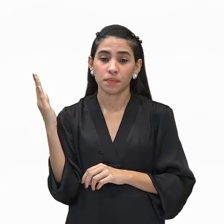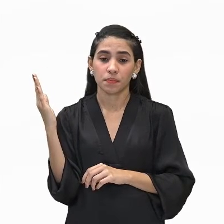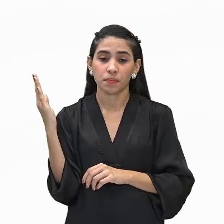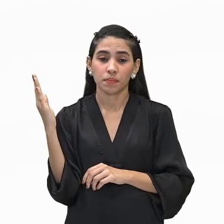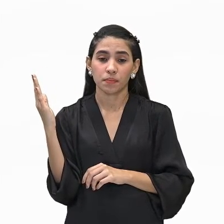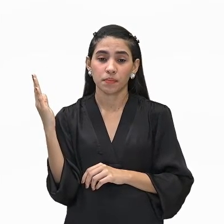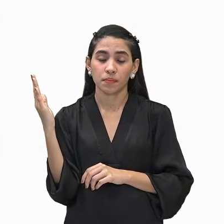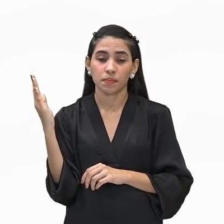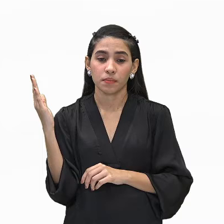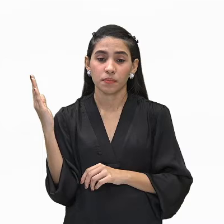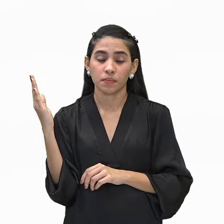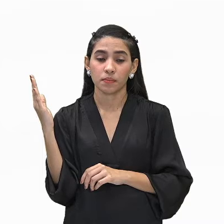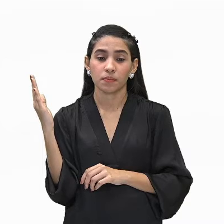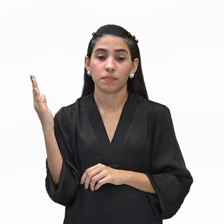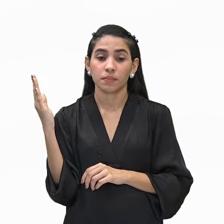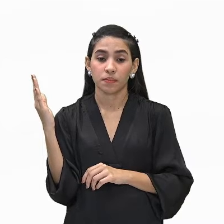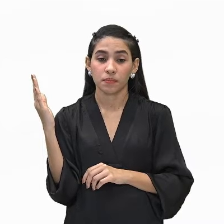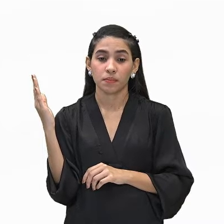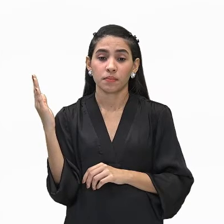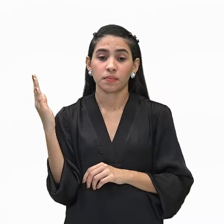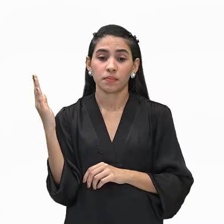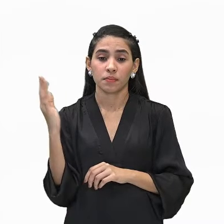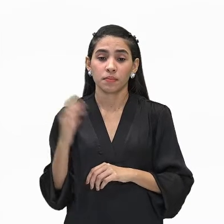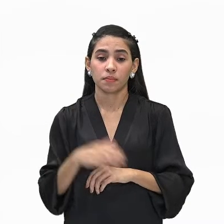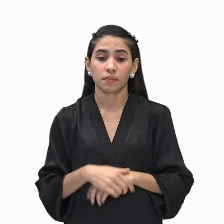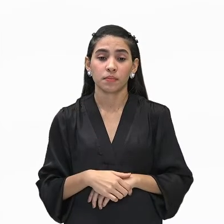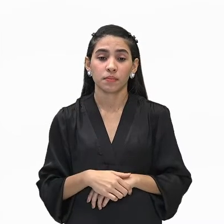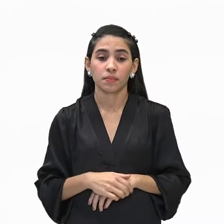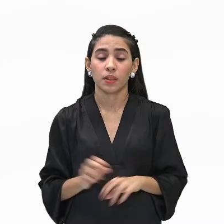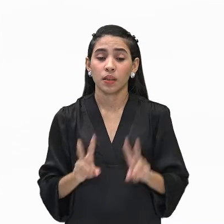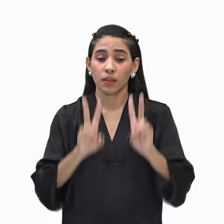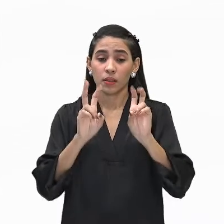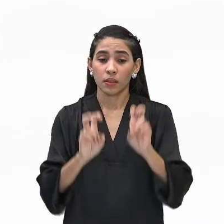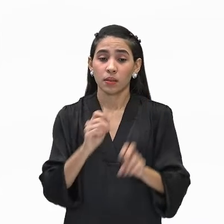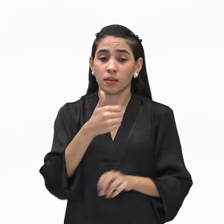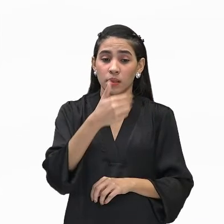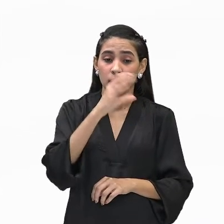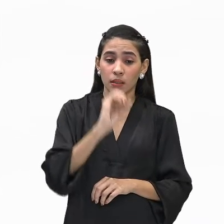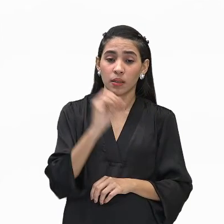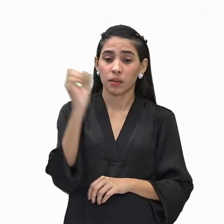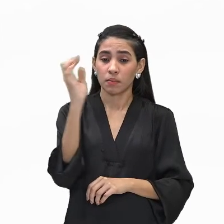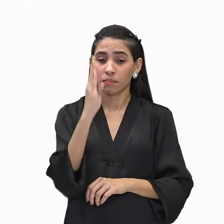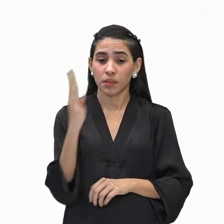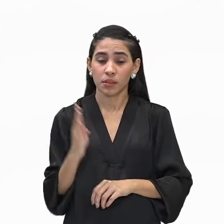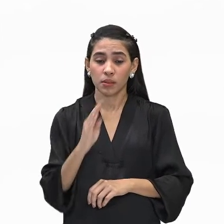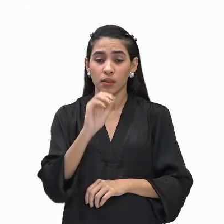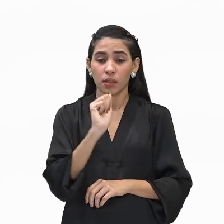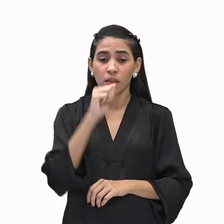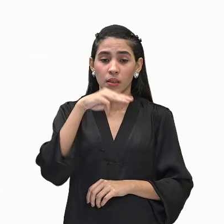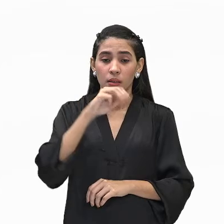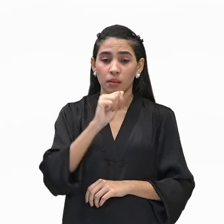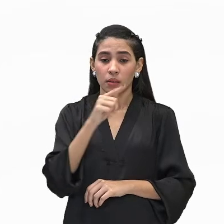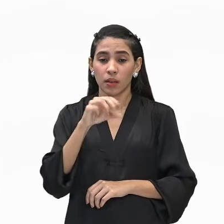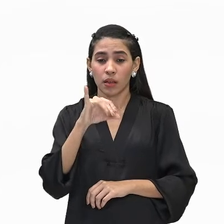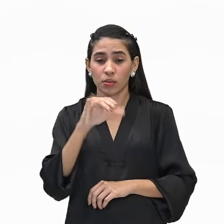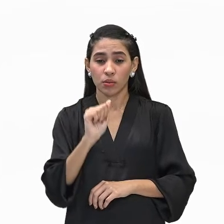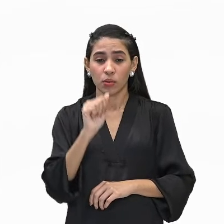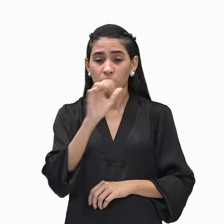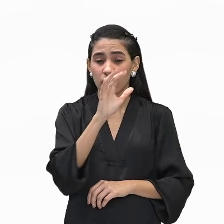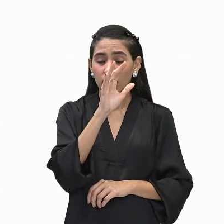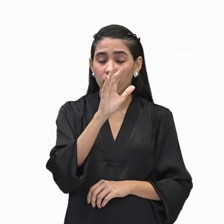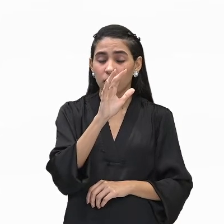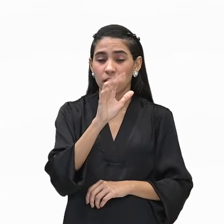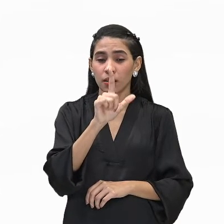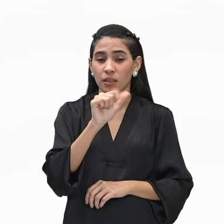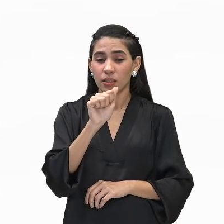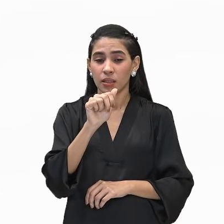Guiana Francesa, Peru, Suriname e Venezuela. No Brasil, a Amazônia Legal ocupa aproximadamente quantos % do nosso